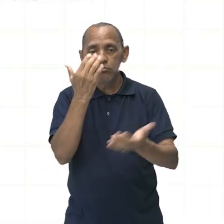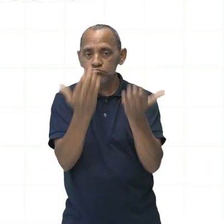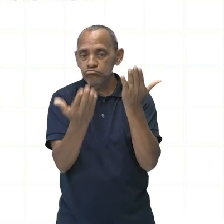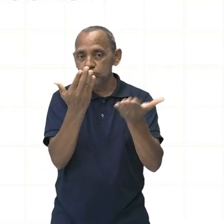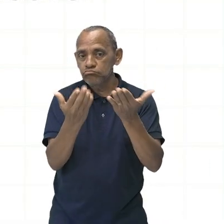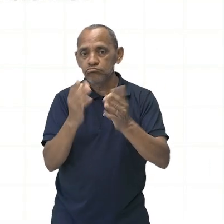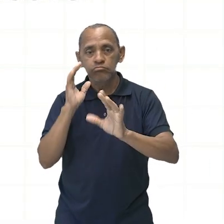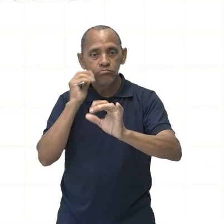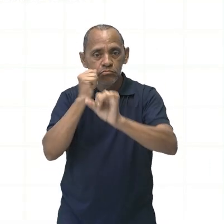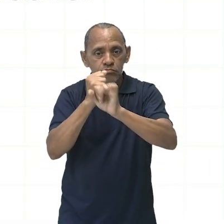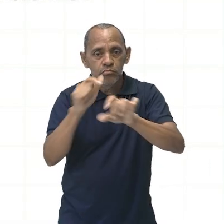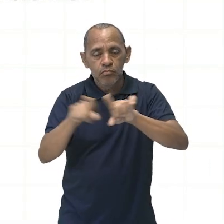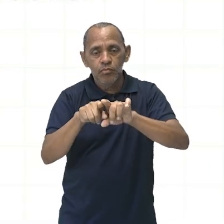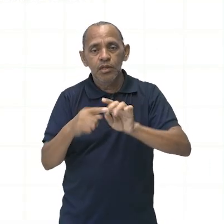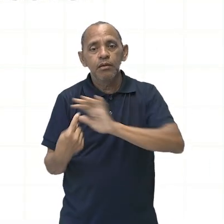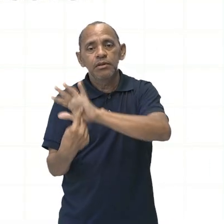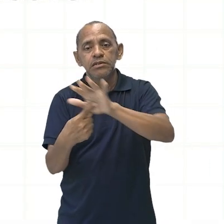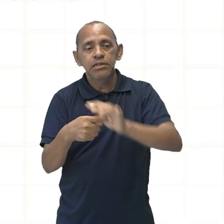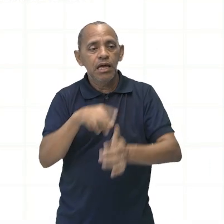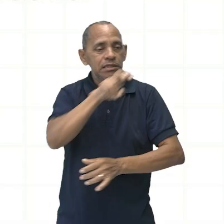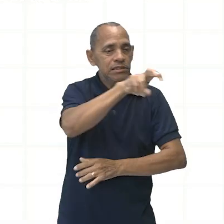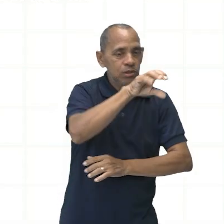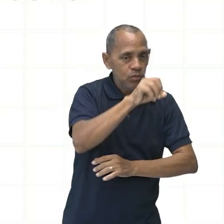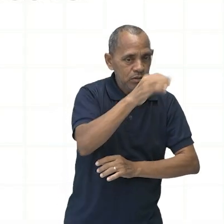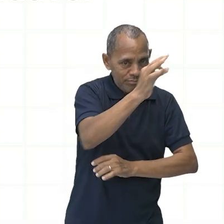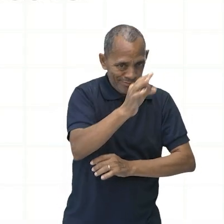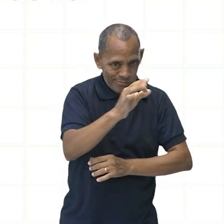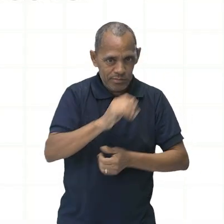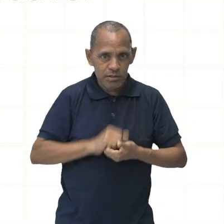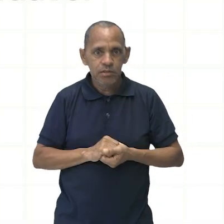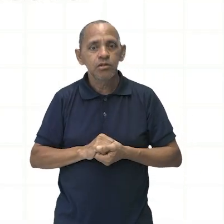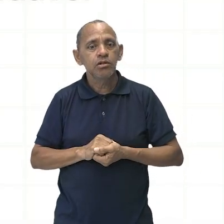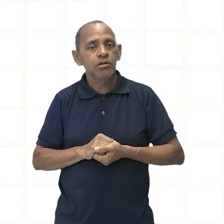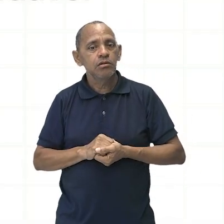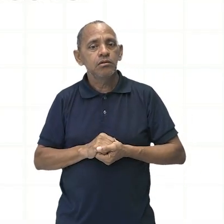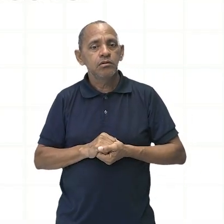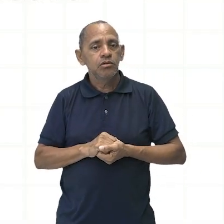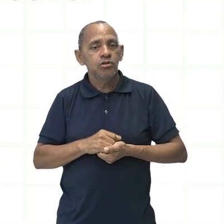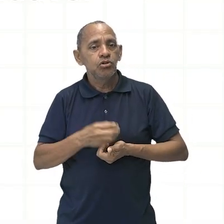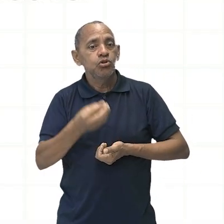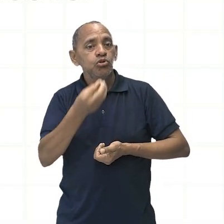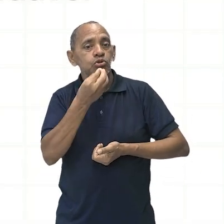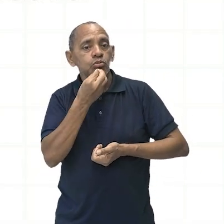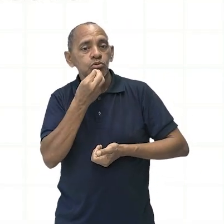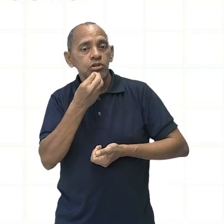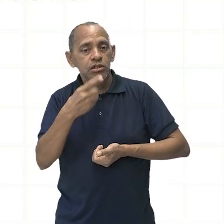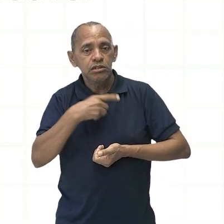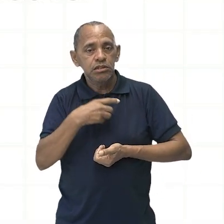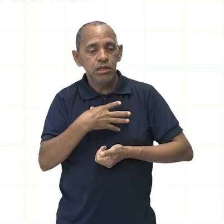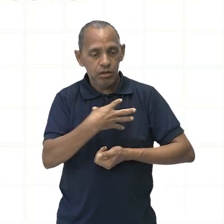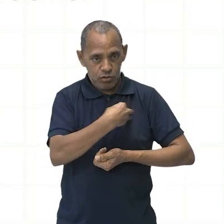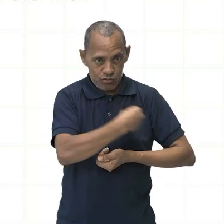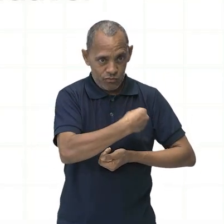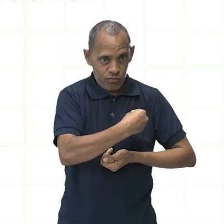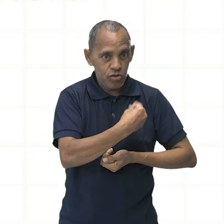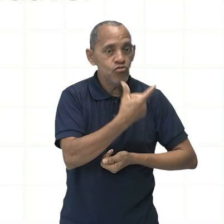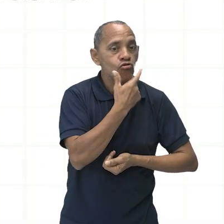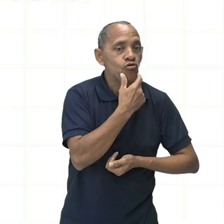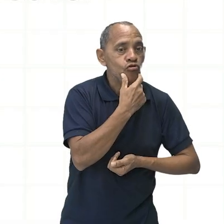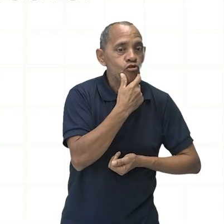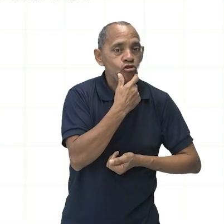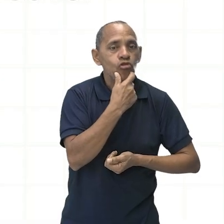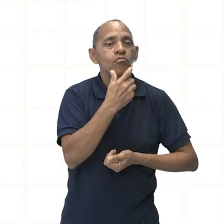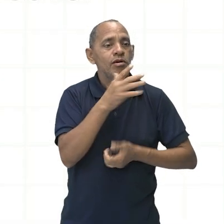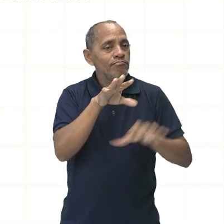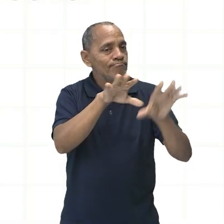tem a chance de apresentar 50% de chance de ter um filho homem afetado, ou